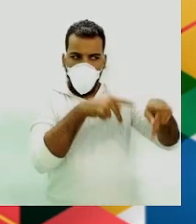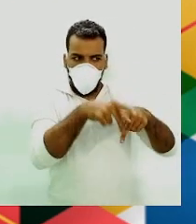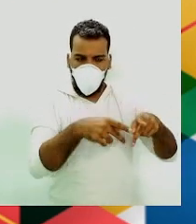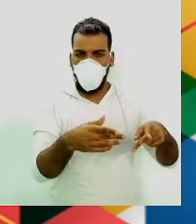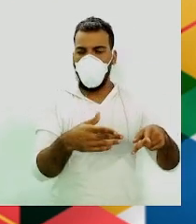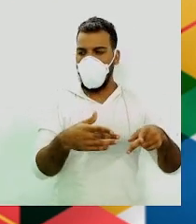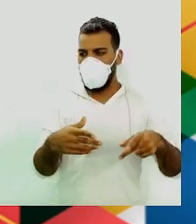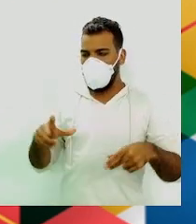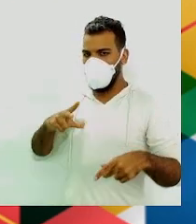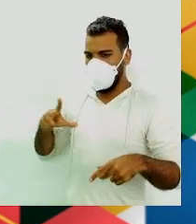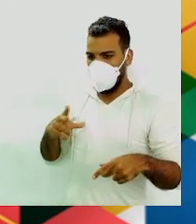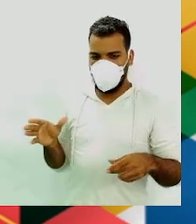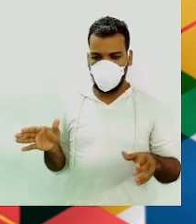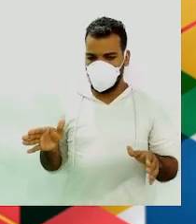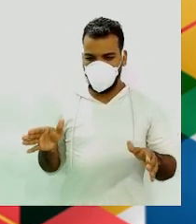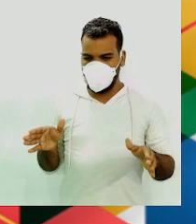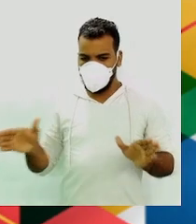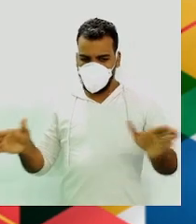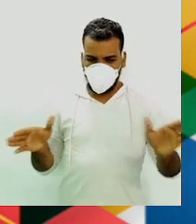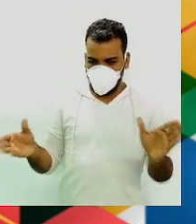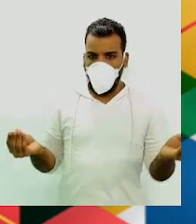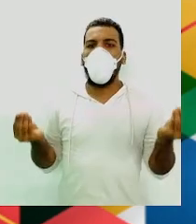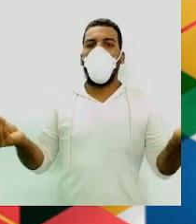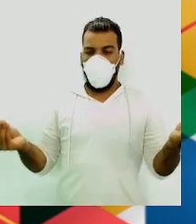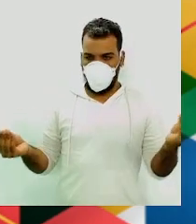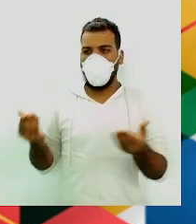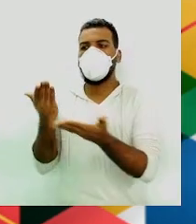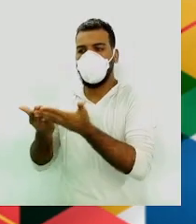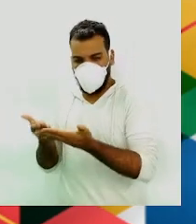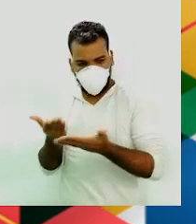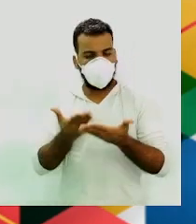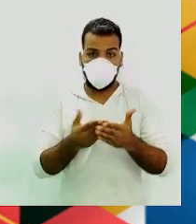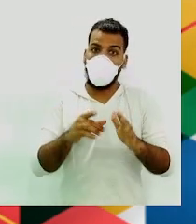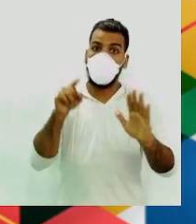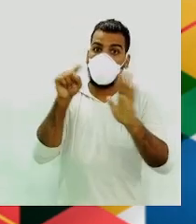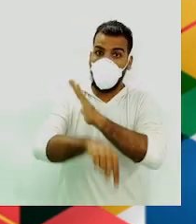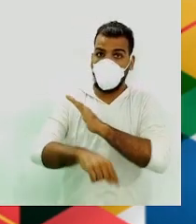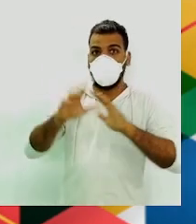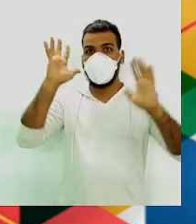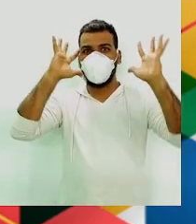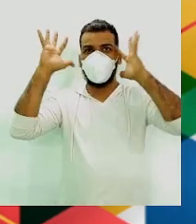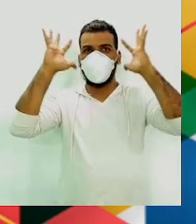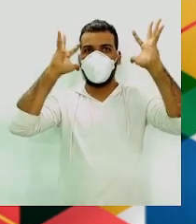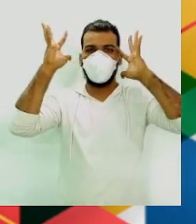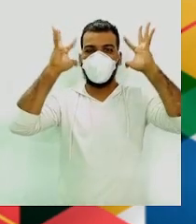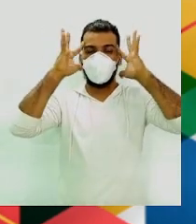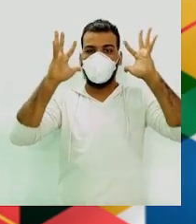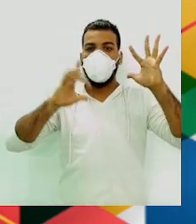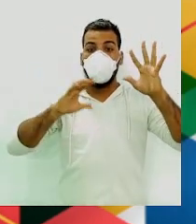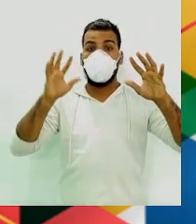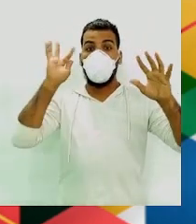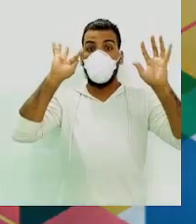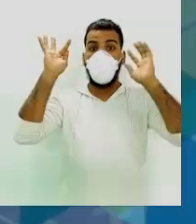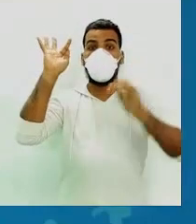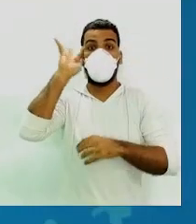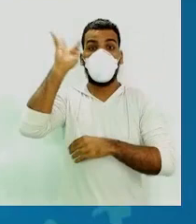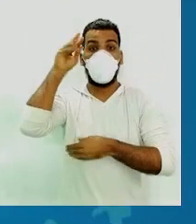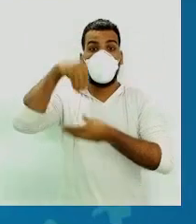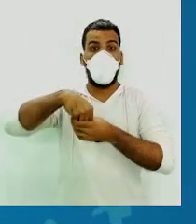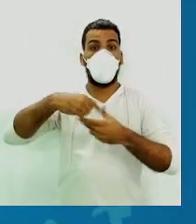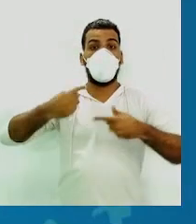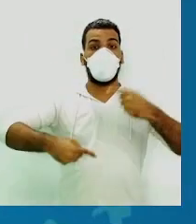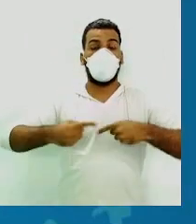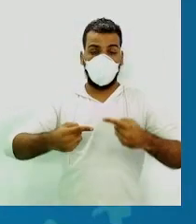se constitui? São algumas questões, são algumas perguntas que a filosofia política passa a fazer.